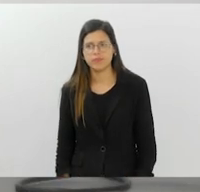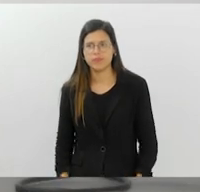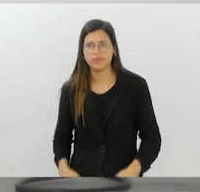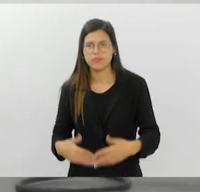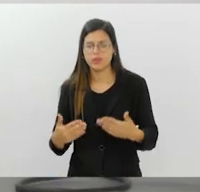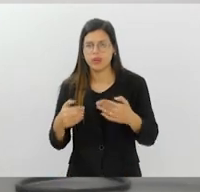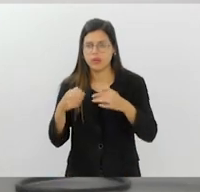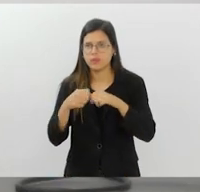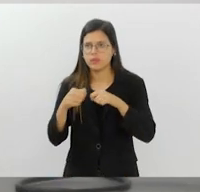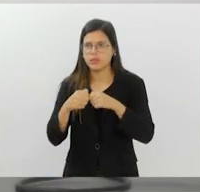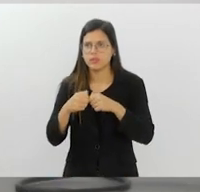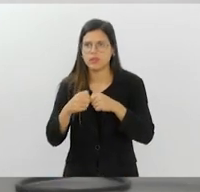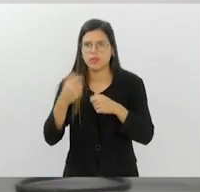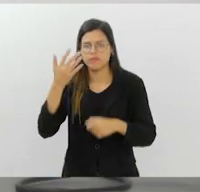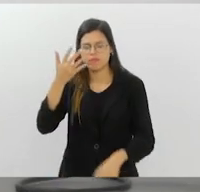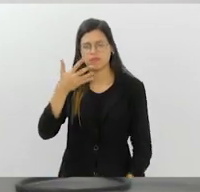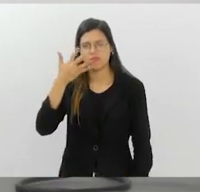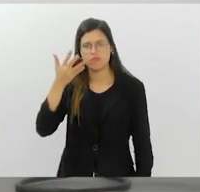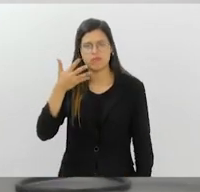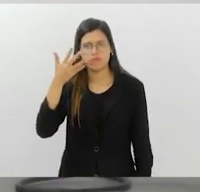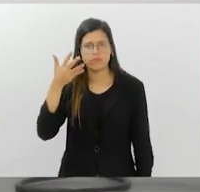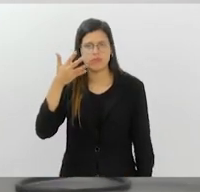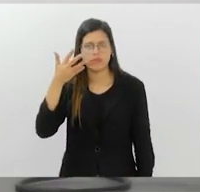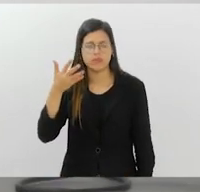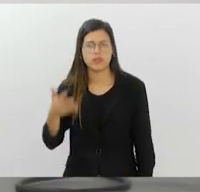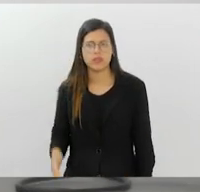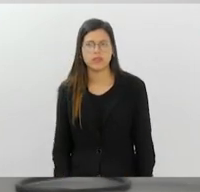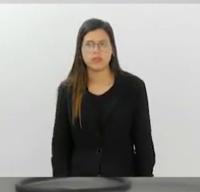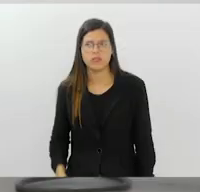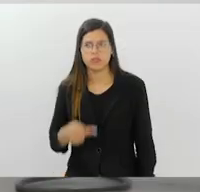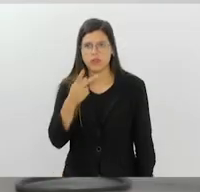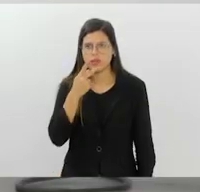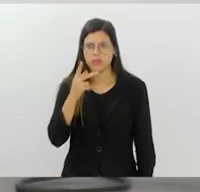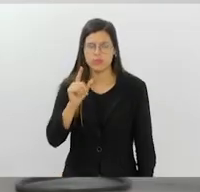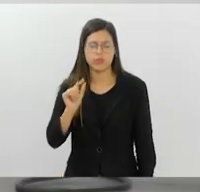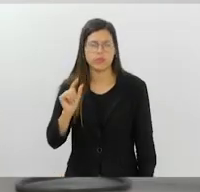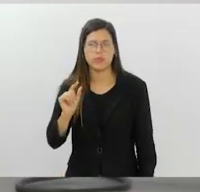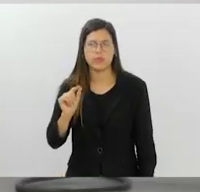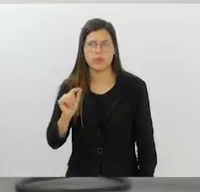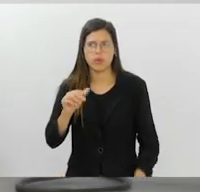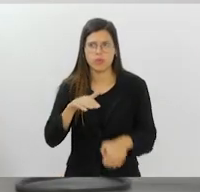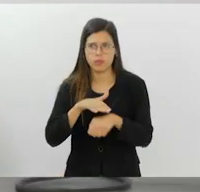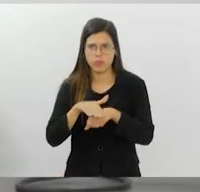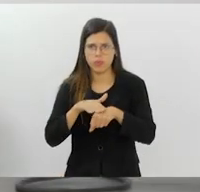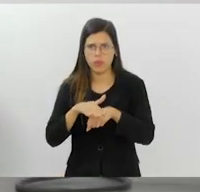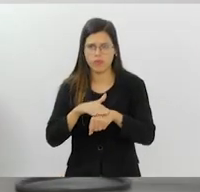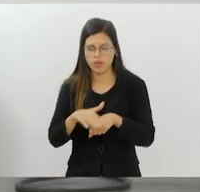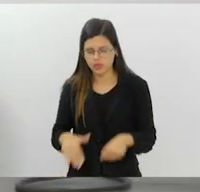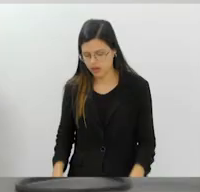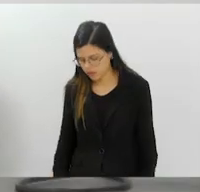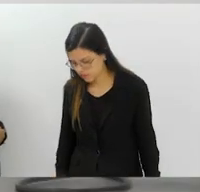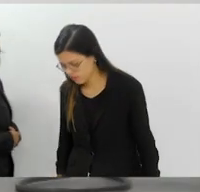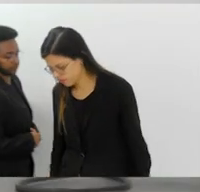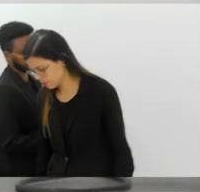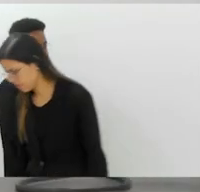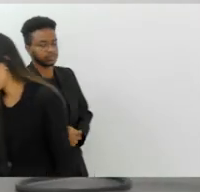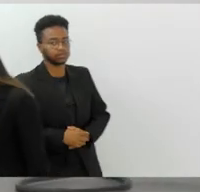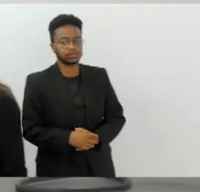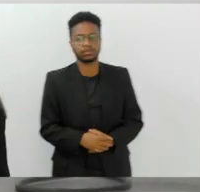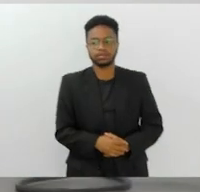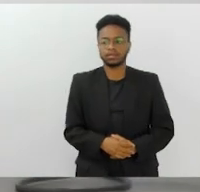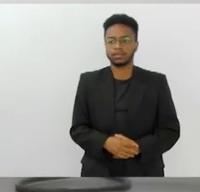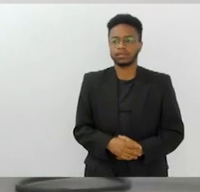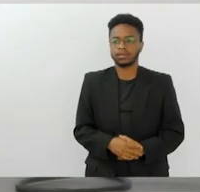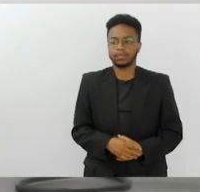então uma saudação eh dizendo o seguinte eu convers com com nossos companheiros da